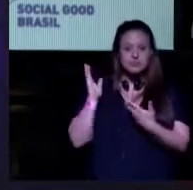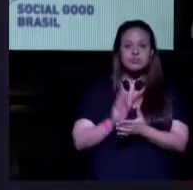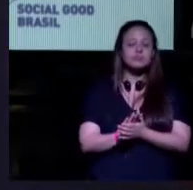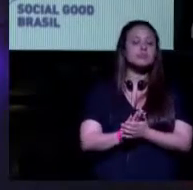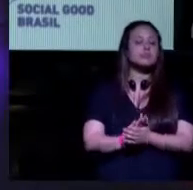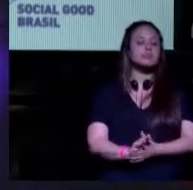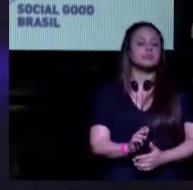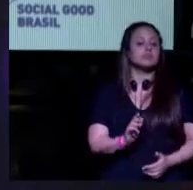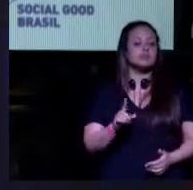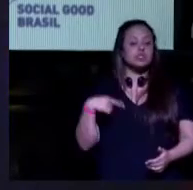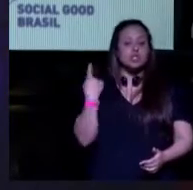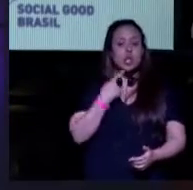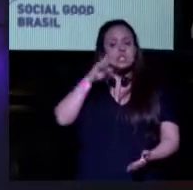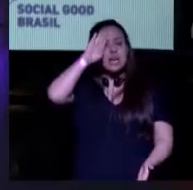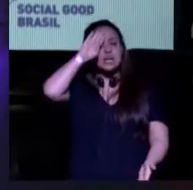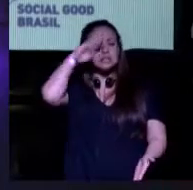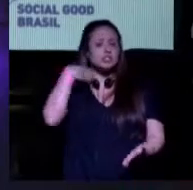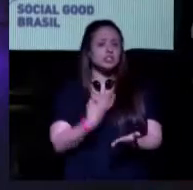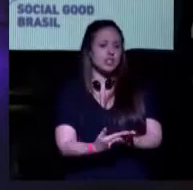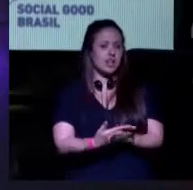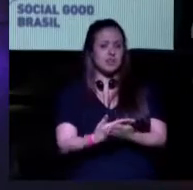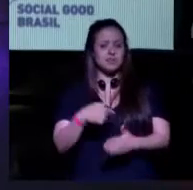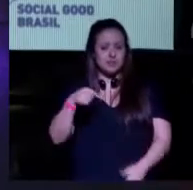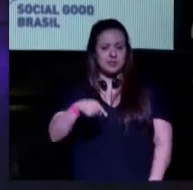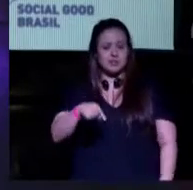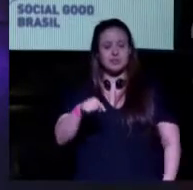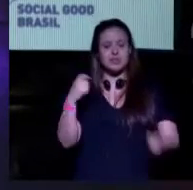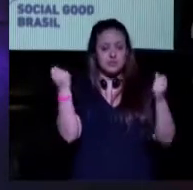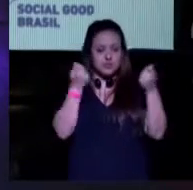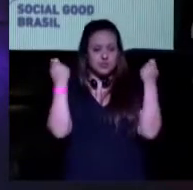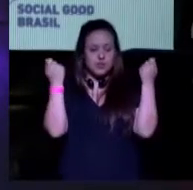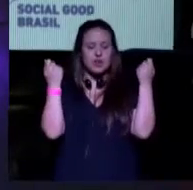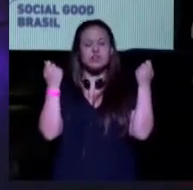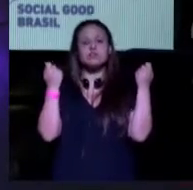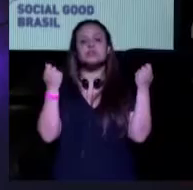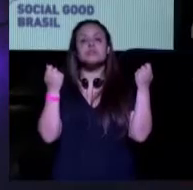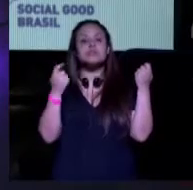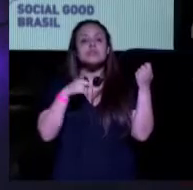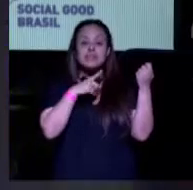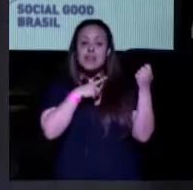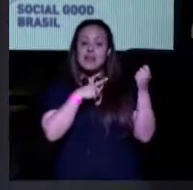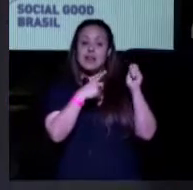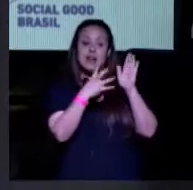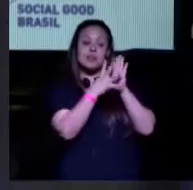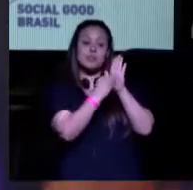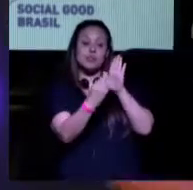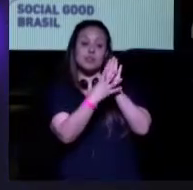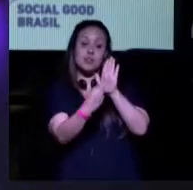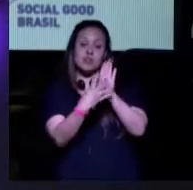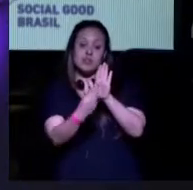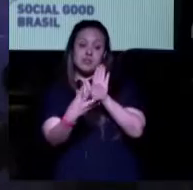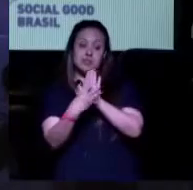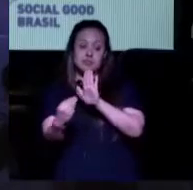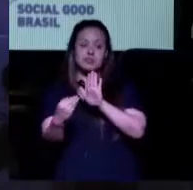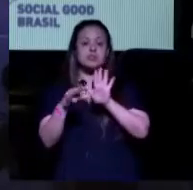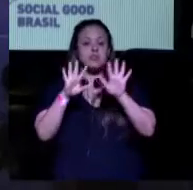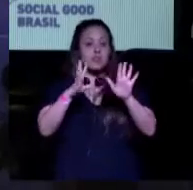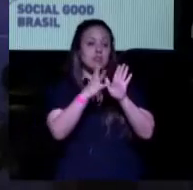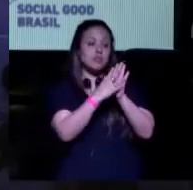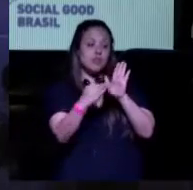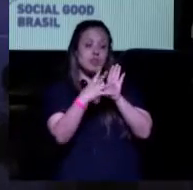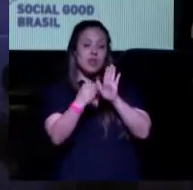seu jogo de brasil é nesse nesses modelos inovadores é que estão atuando em rede que estão com uma mentalidade